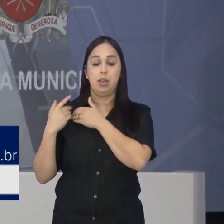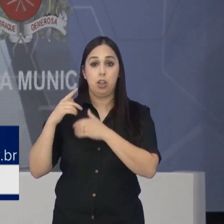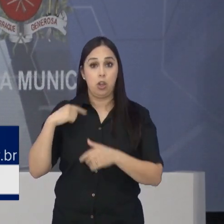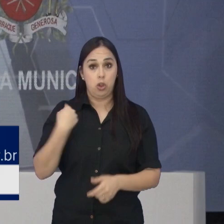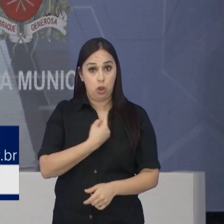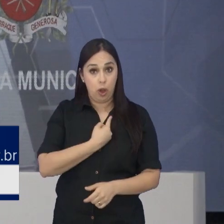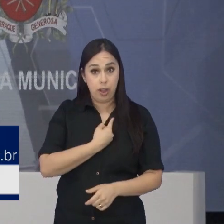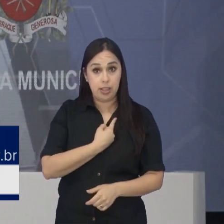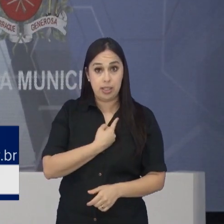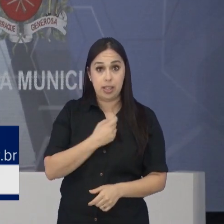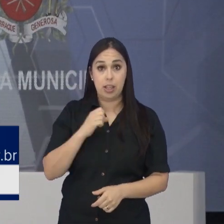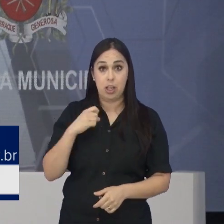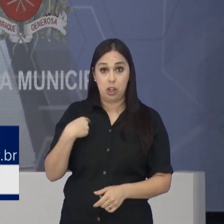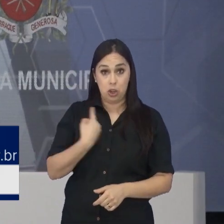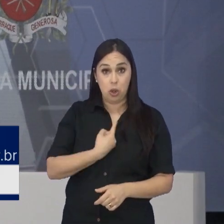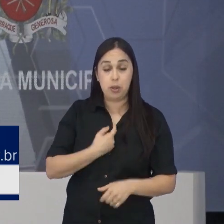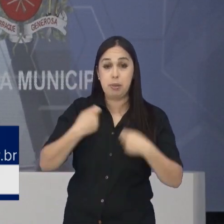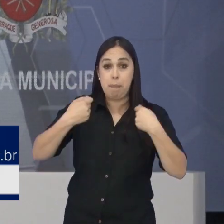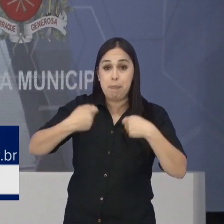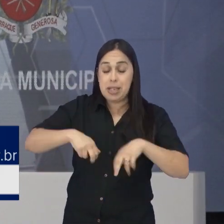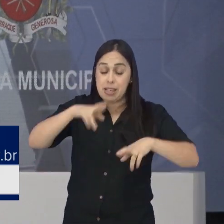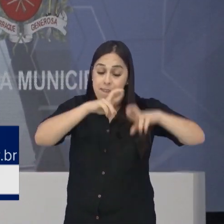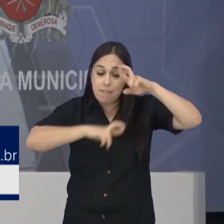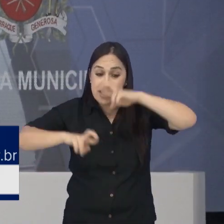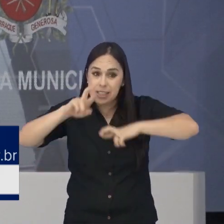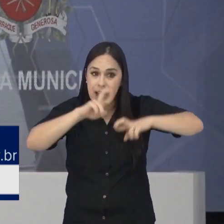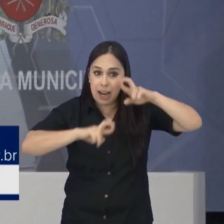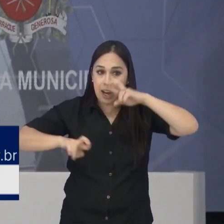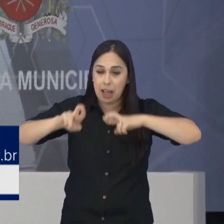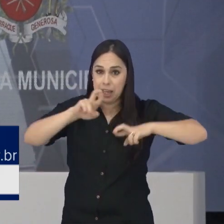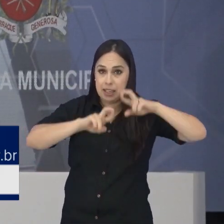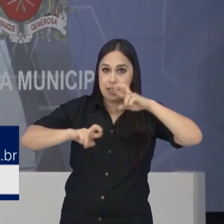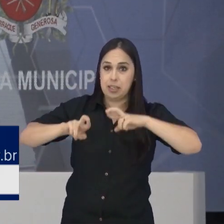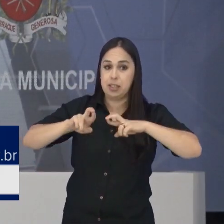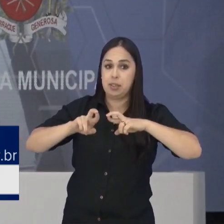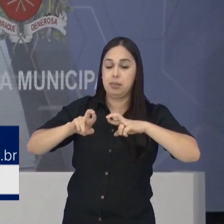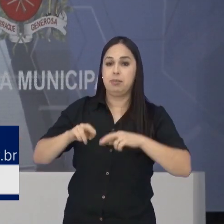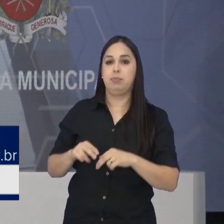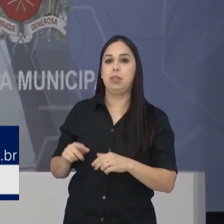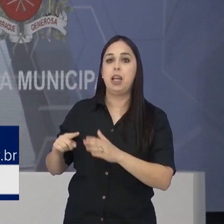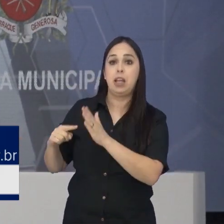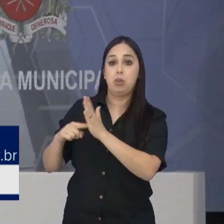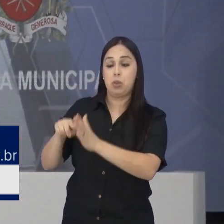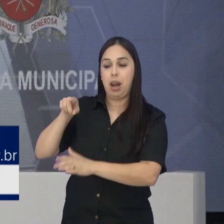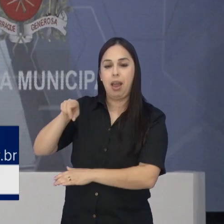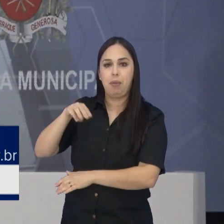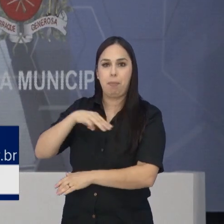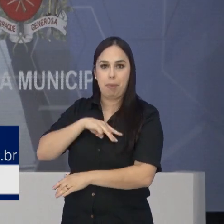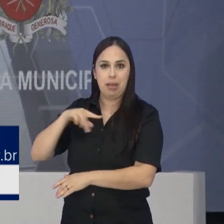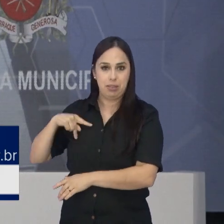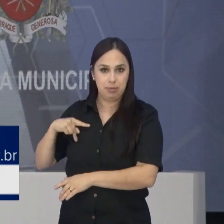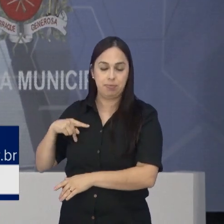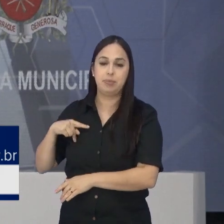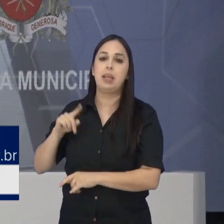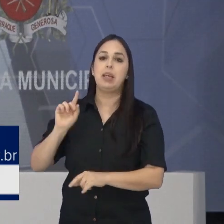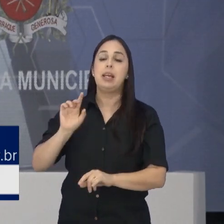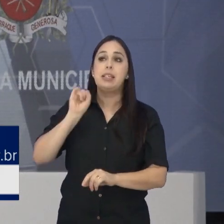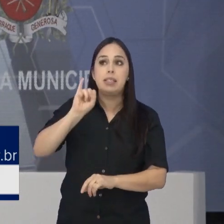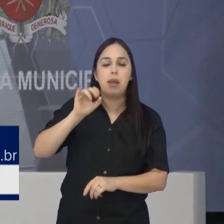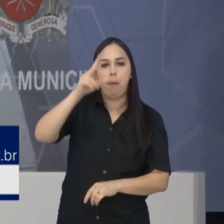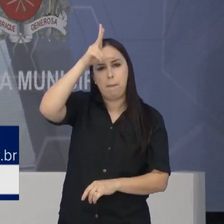ter certeza que esse é o nosso dever de fiscalizar. Se tiver tudo certinho, se o prefeito estiver fazendo a coisa certa, beleza,